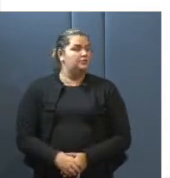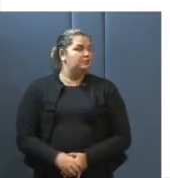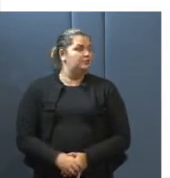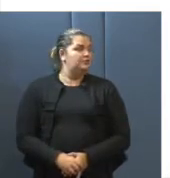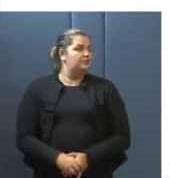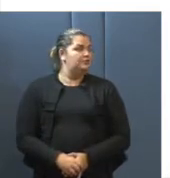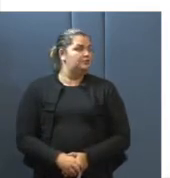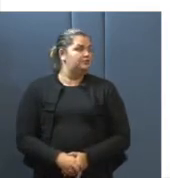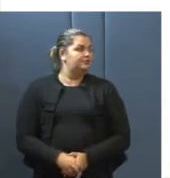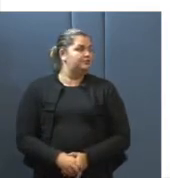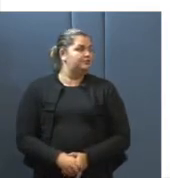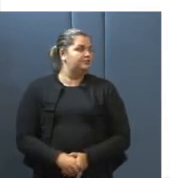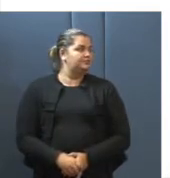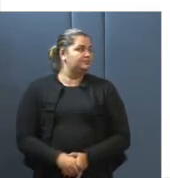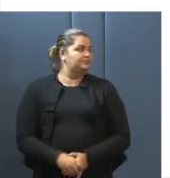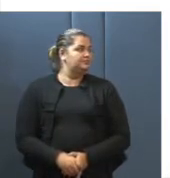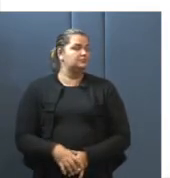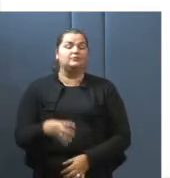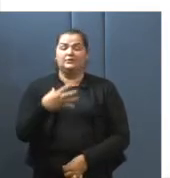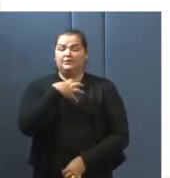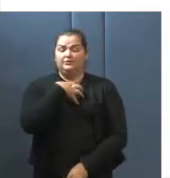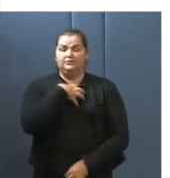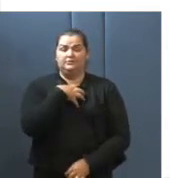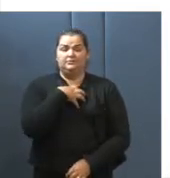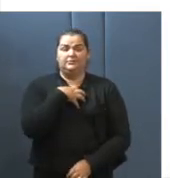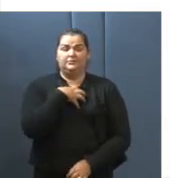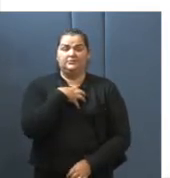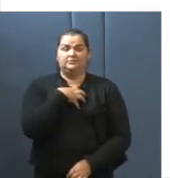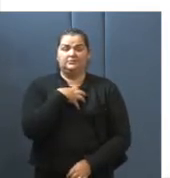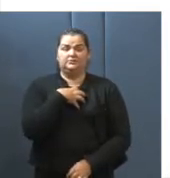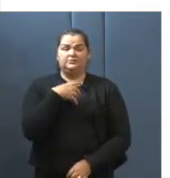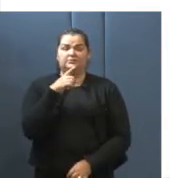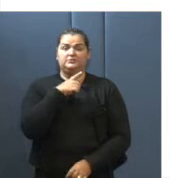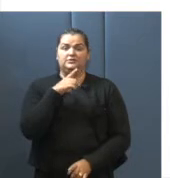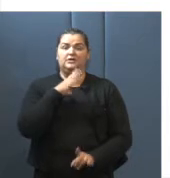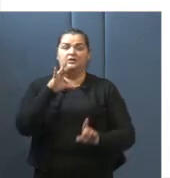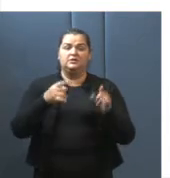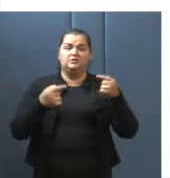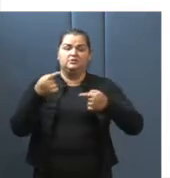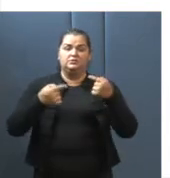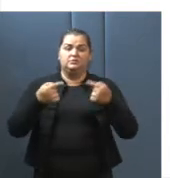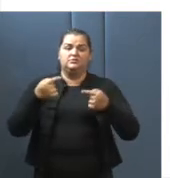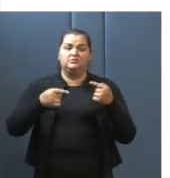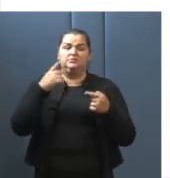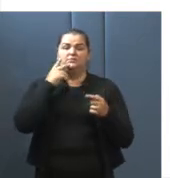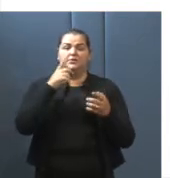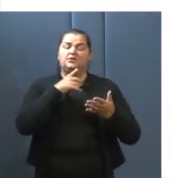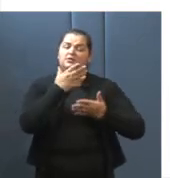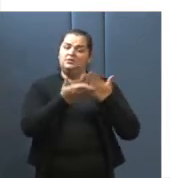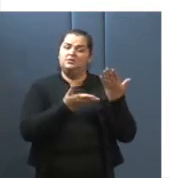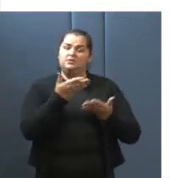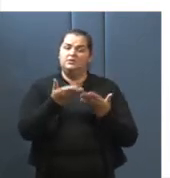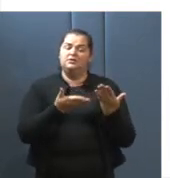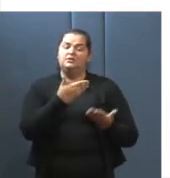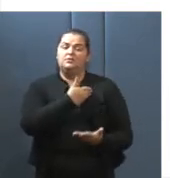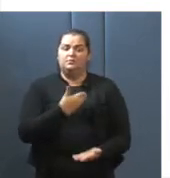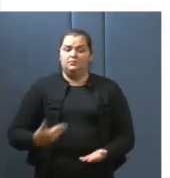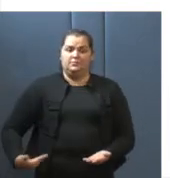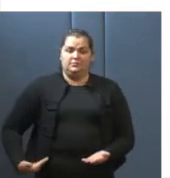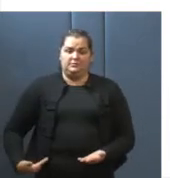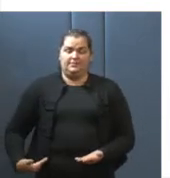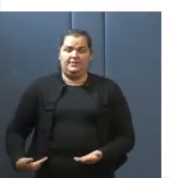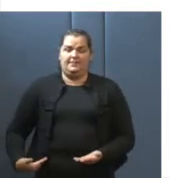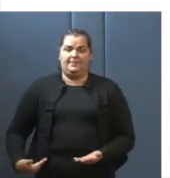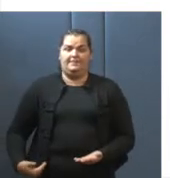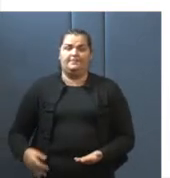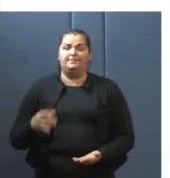tentar. De alguma forma, você tem aqui uma discussão que se abre sobre recuperação pública, mas apenas para